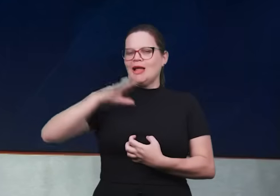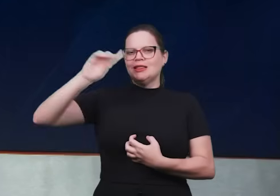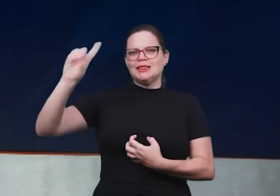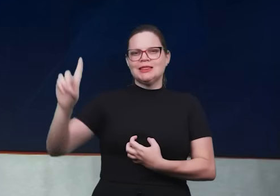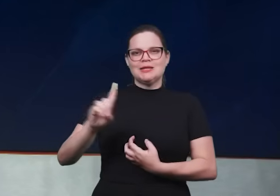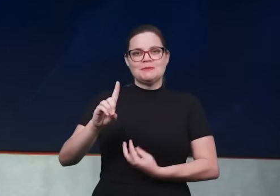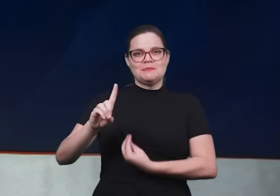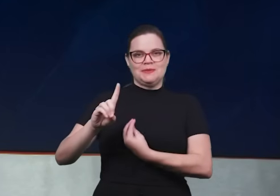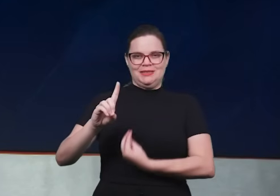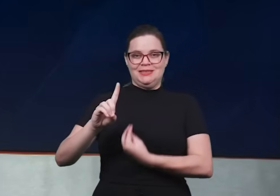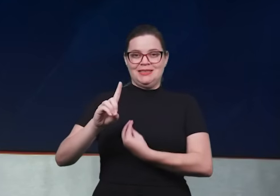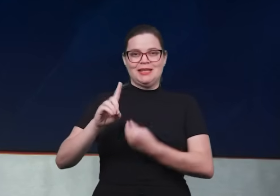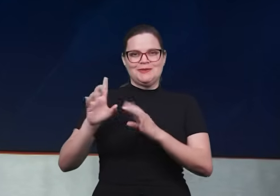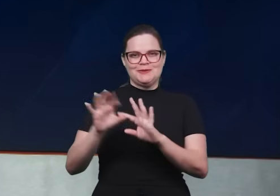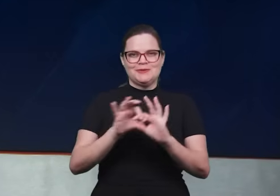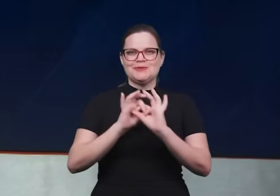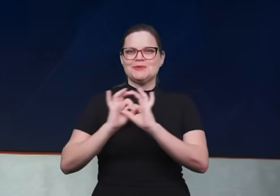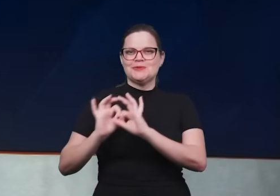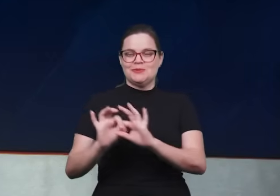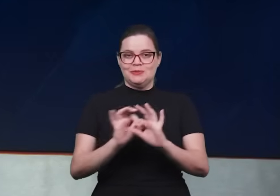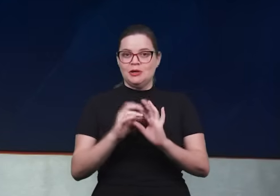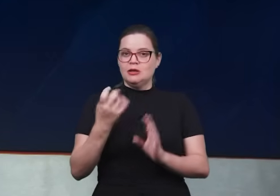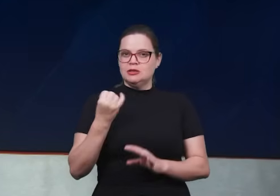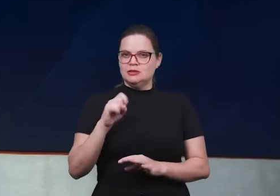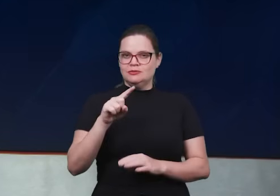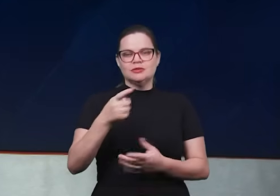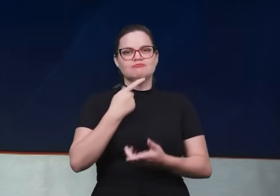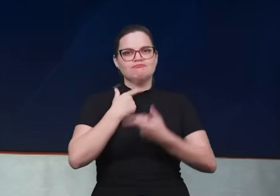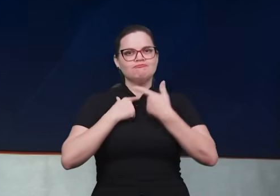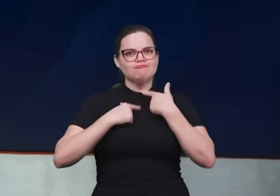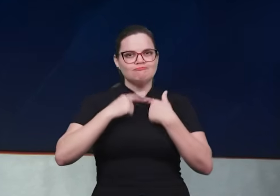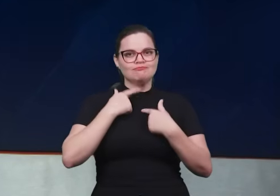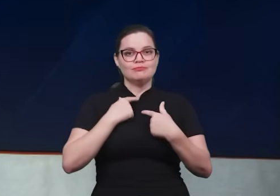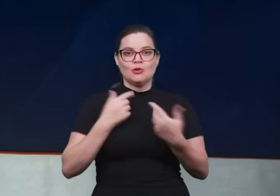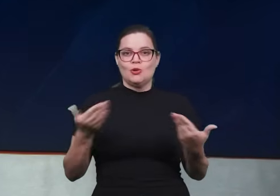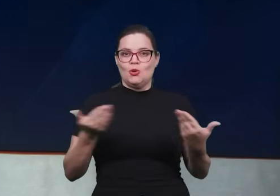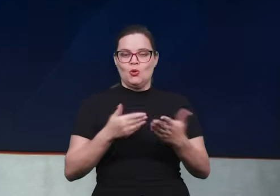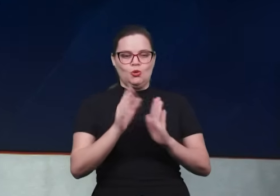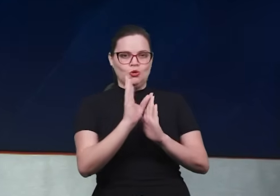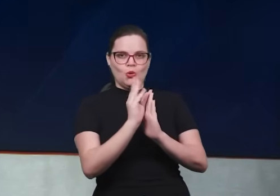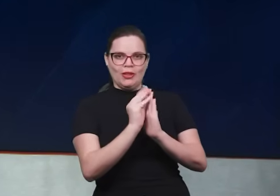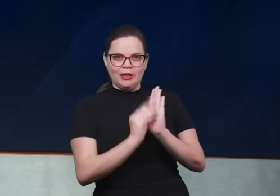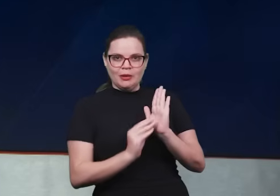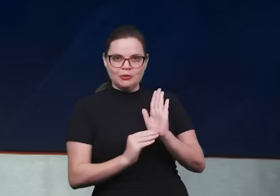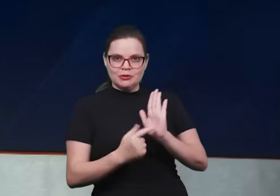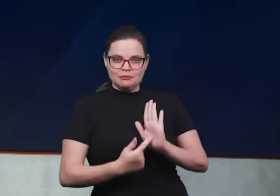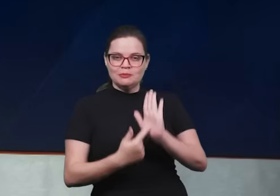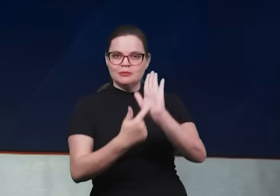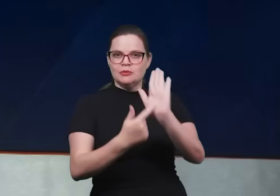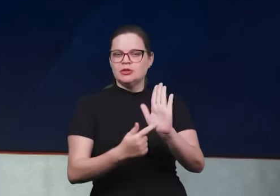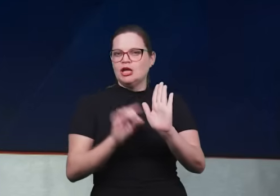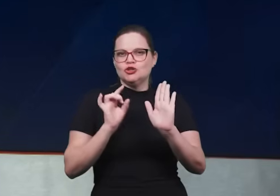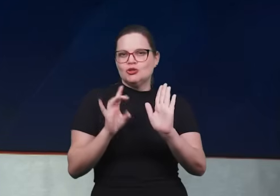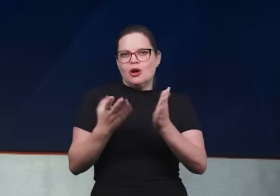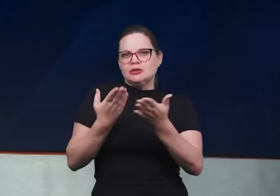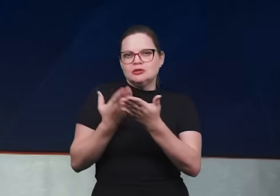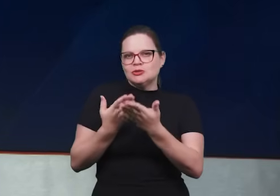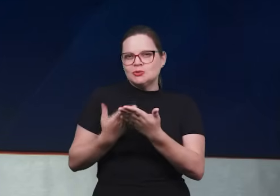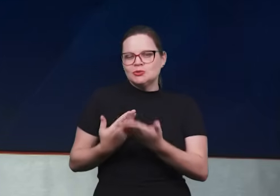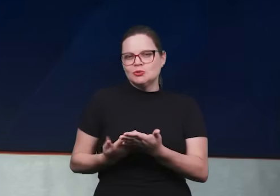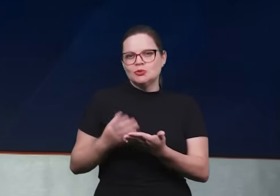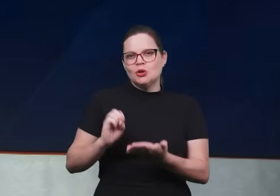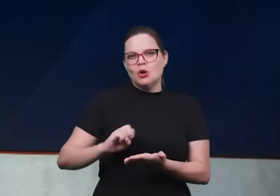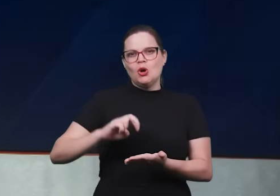desejam estar em constante comunhão com Ele. O conteúdo que apresentaremos aqui não é apenas um